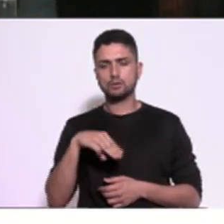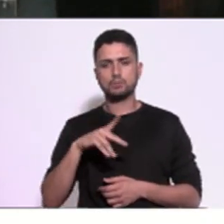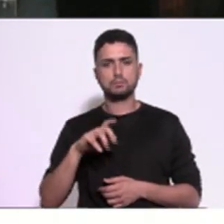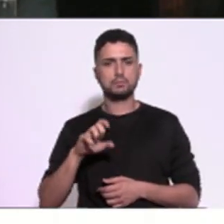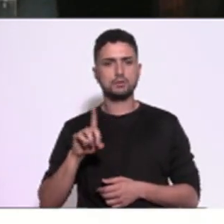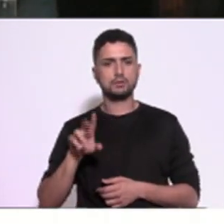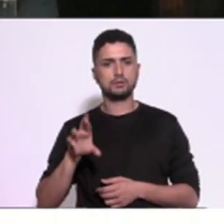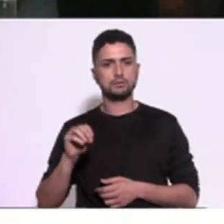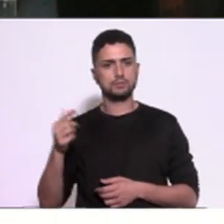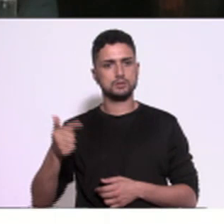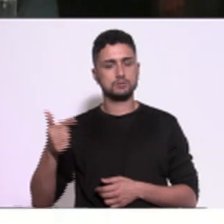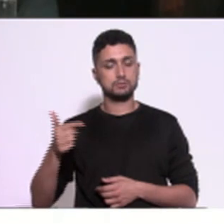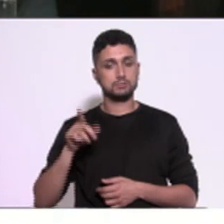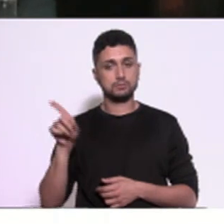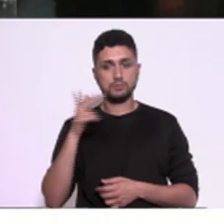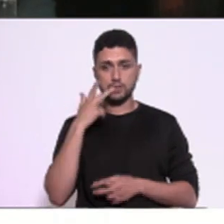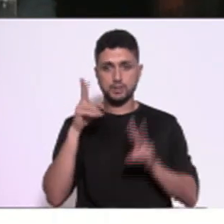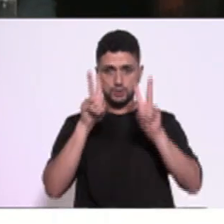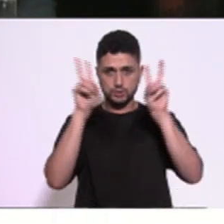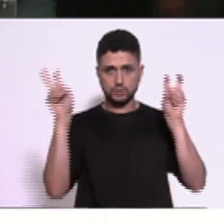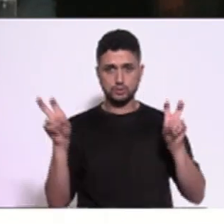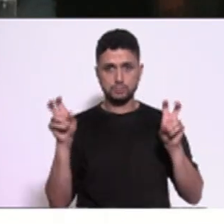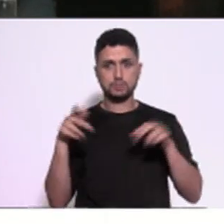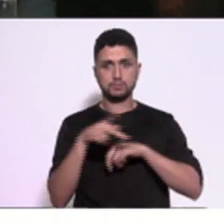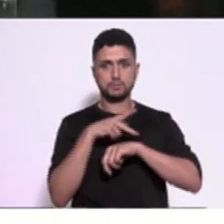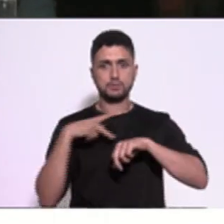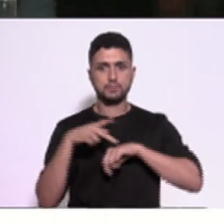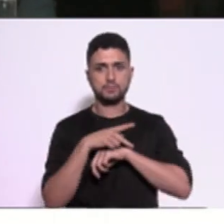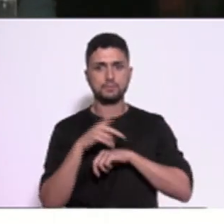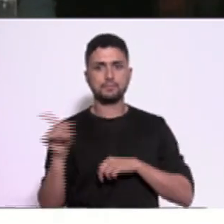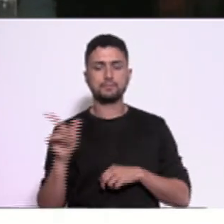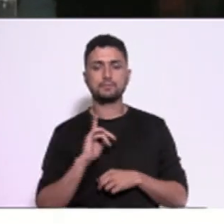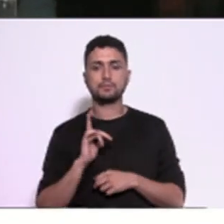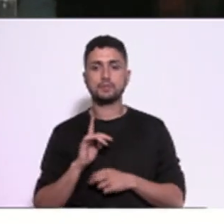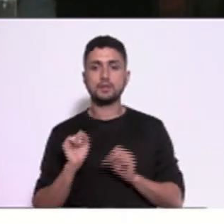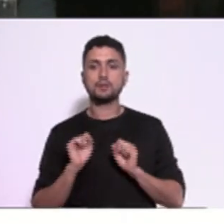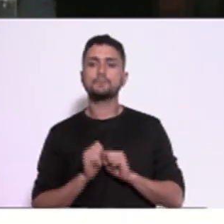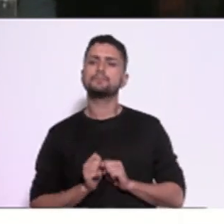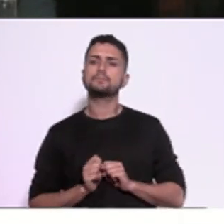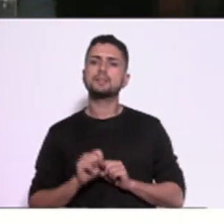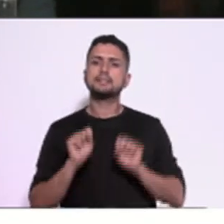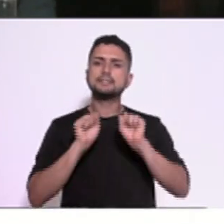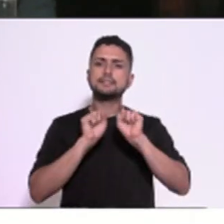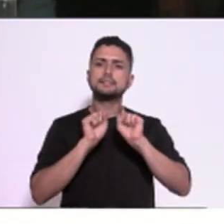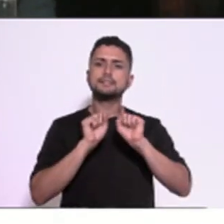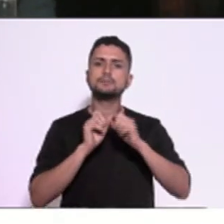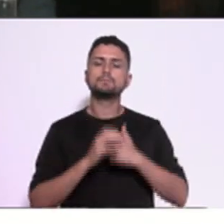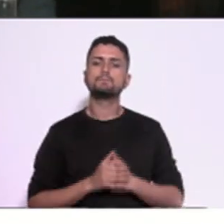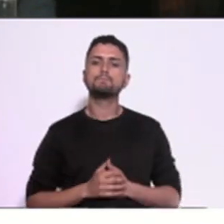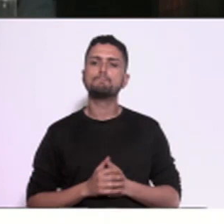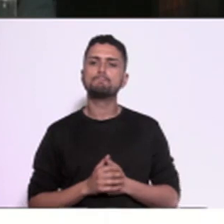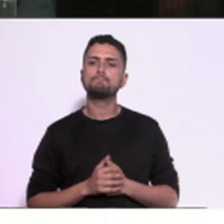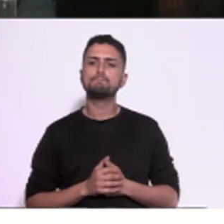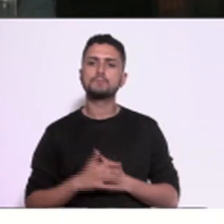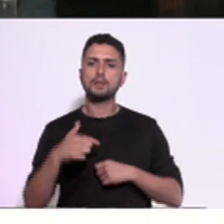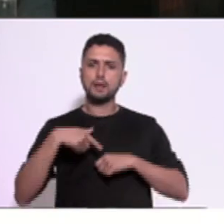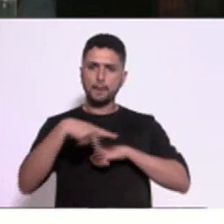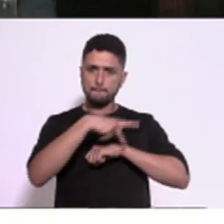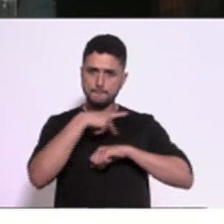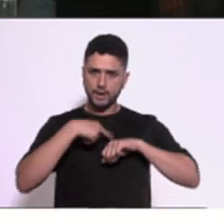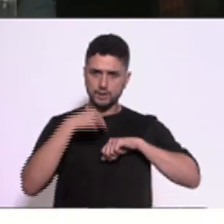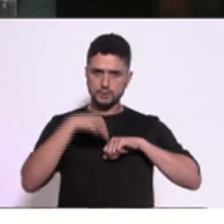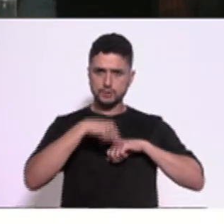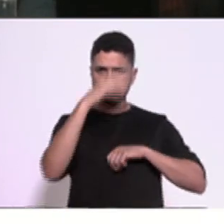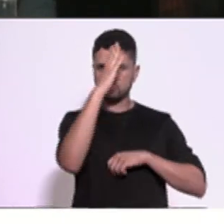República. Dizia ele à época: o sistema republicano é o mais